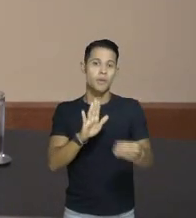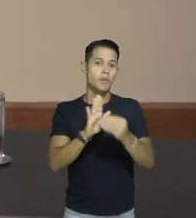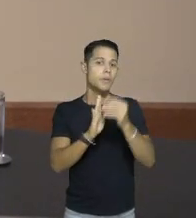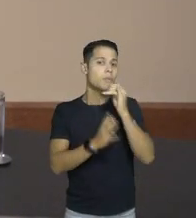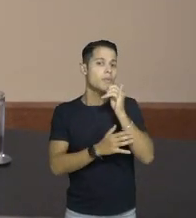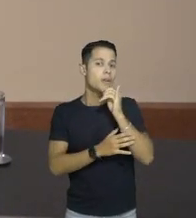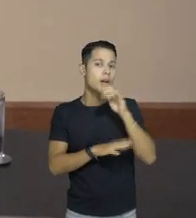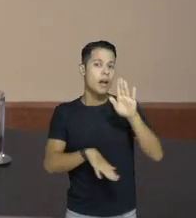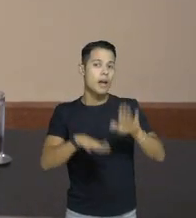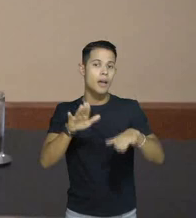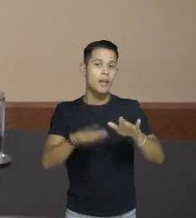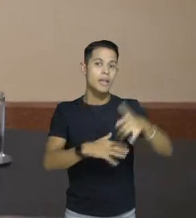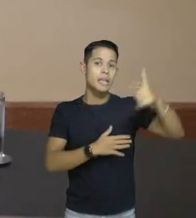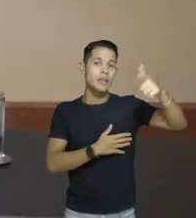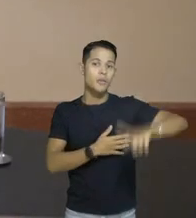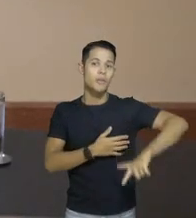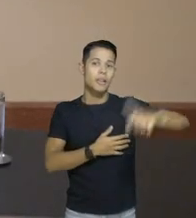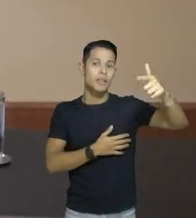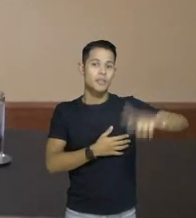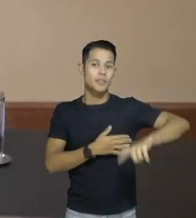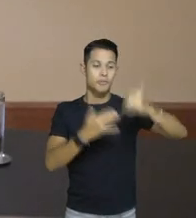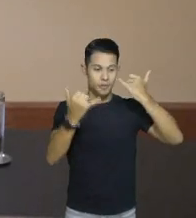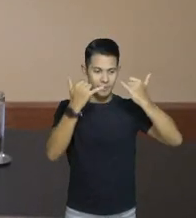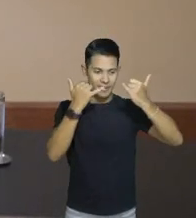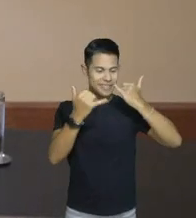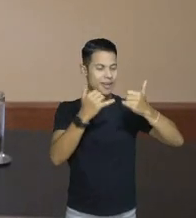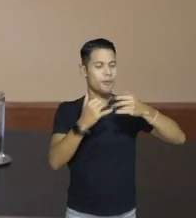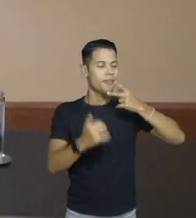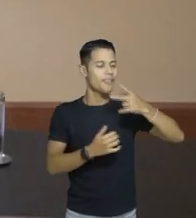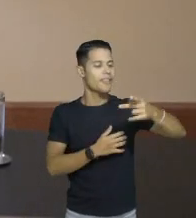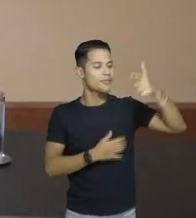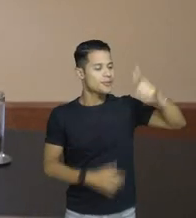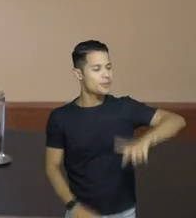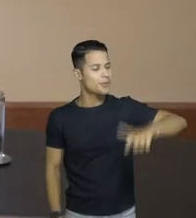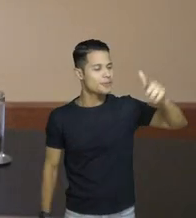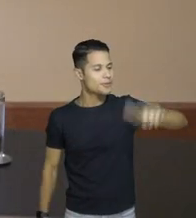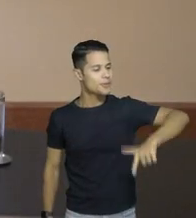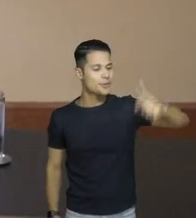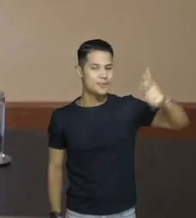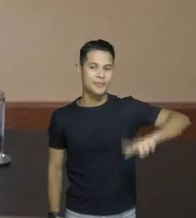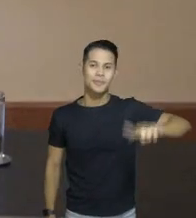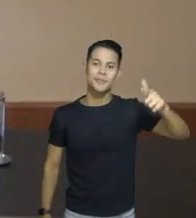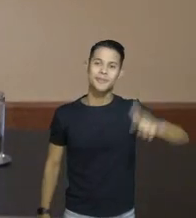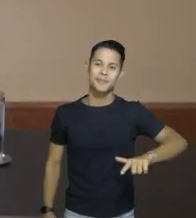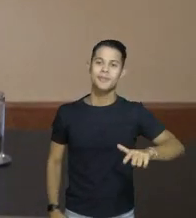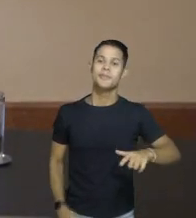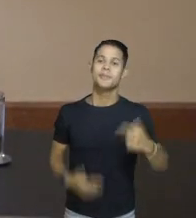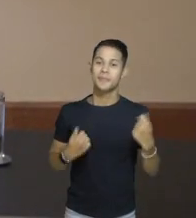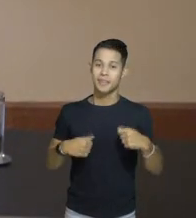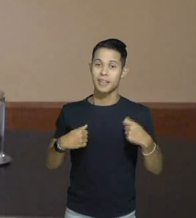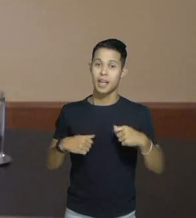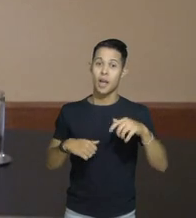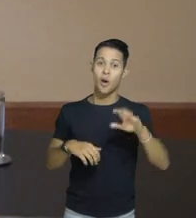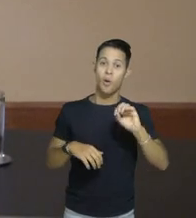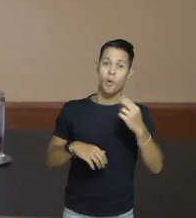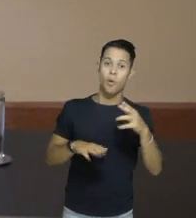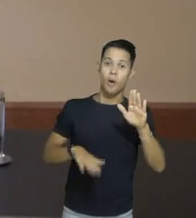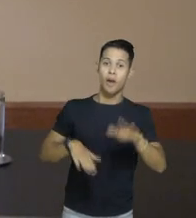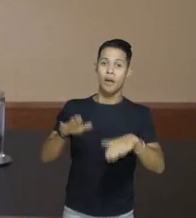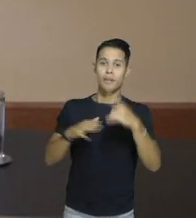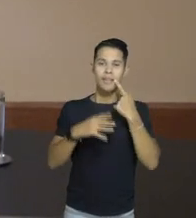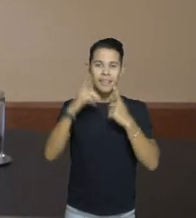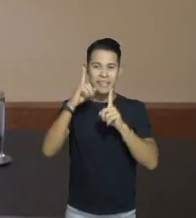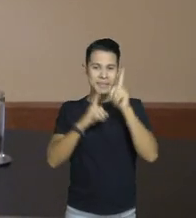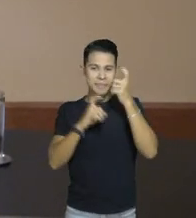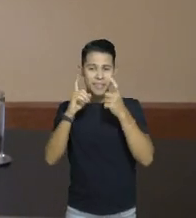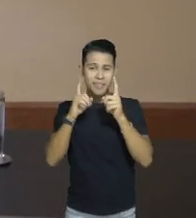muitas vezes a informação para ele, a explicação. Tá? Que isso também, ou ele está lá fazendo aquela carinha assim, é